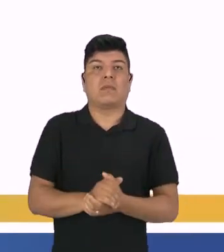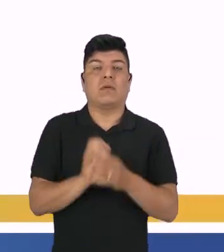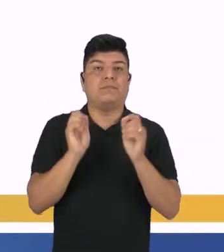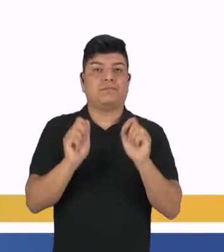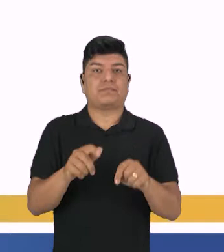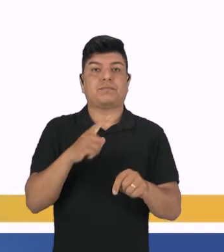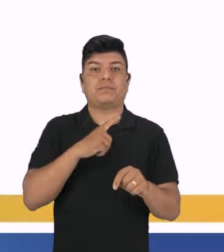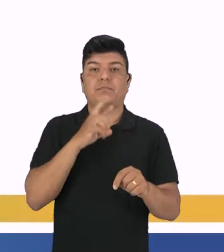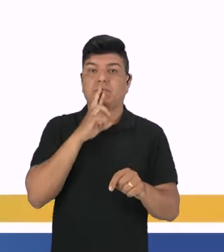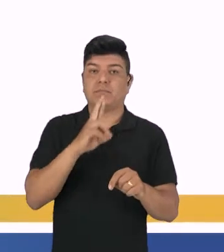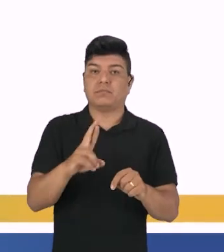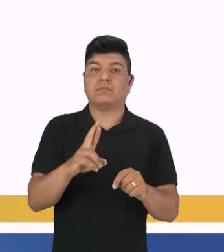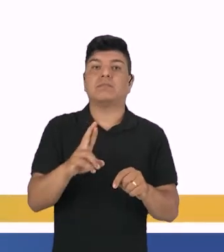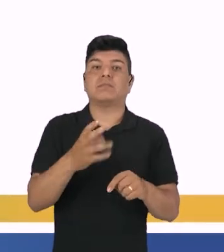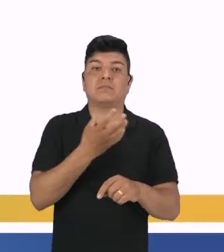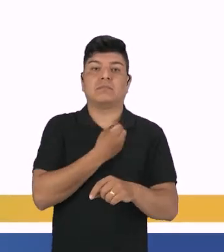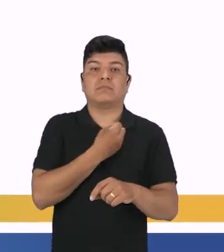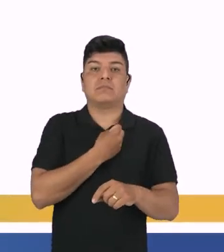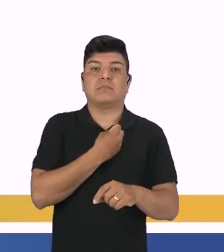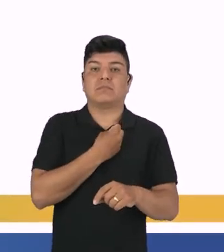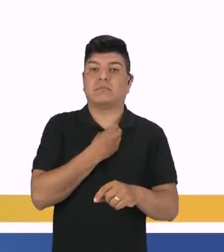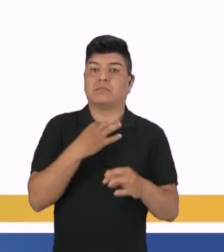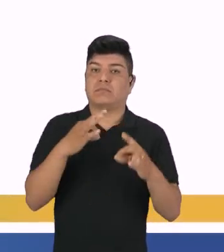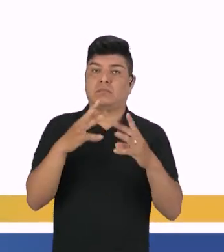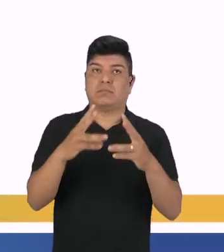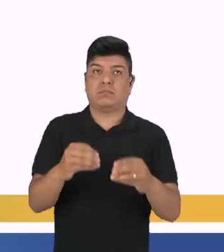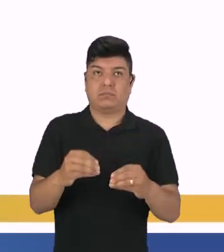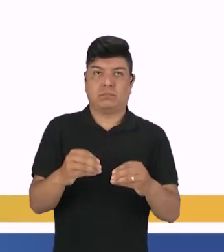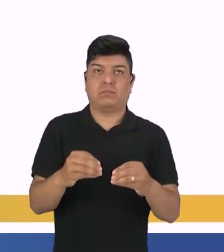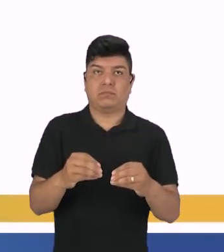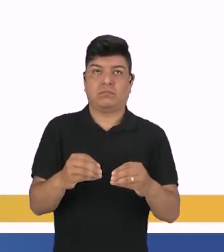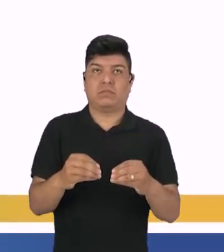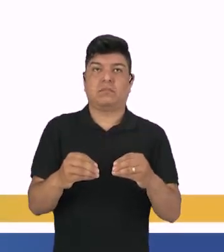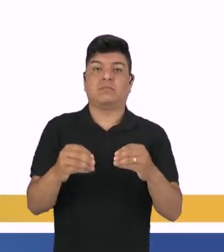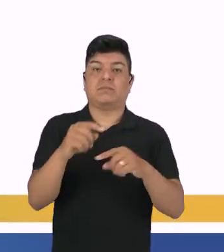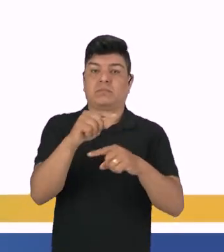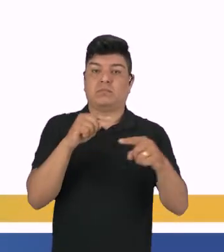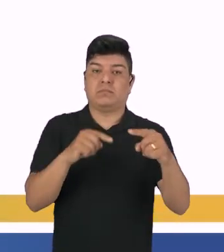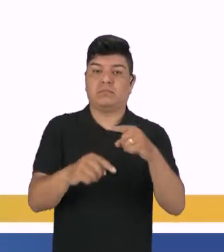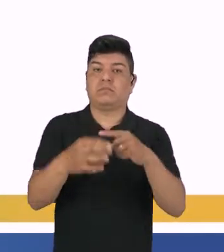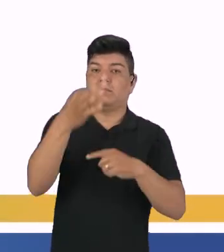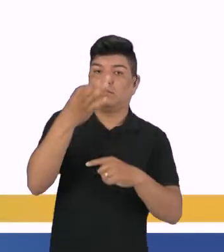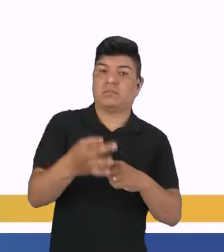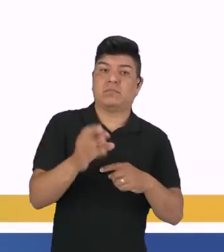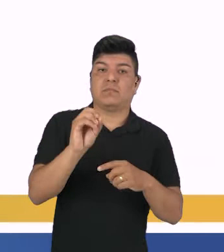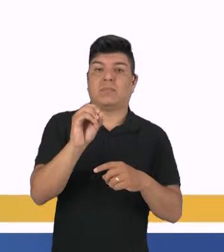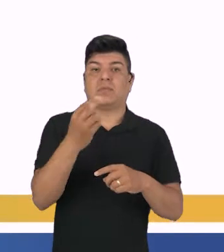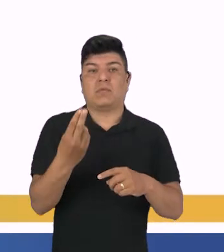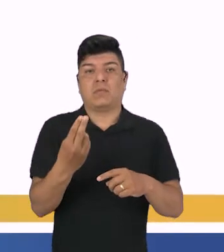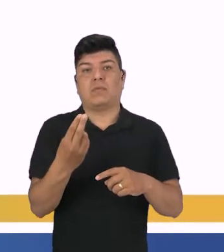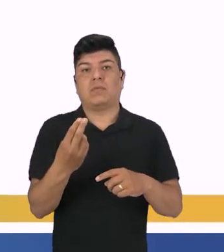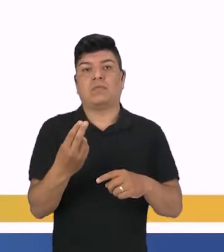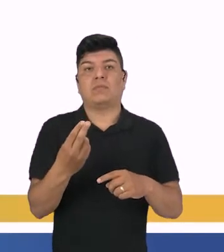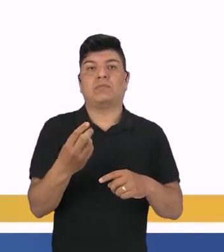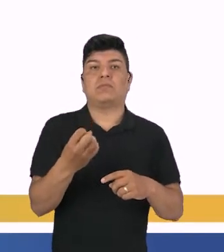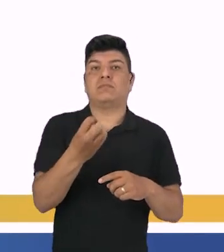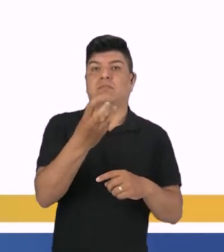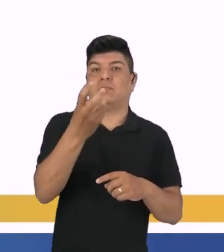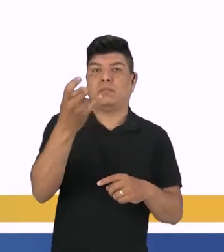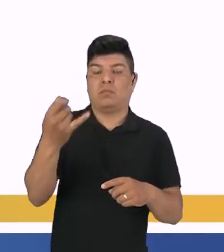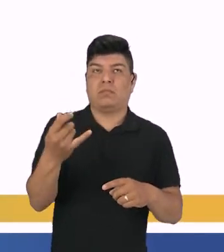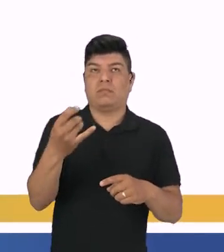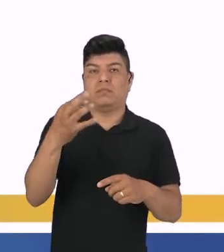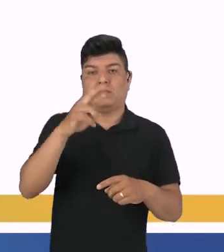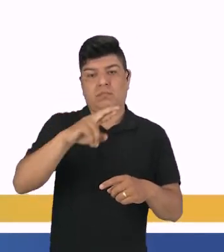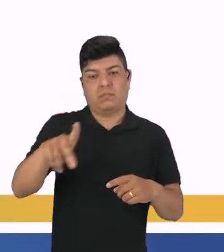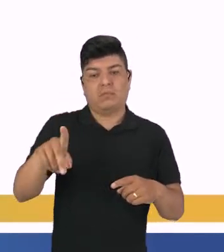que pode ter como resultado um número inteiro, que eu vou chamar de divisão exata, ou um número decimal, que também a gente chama de divisão